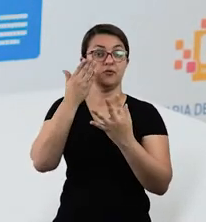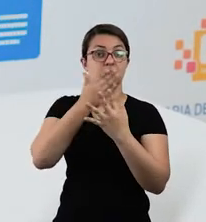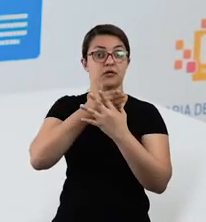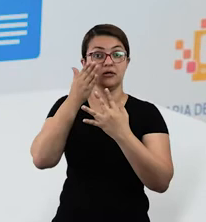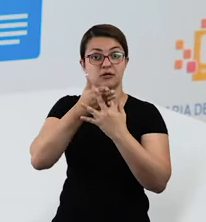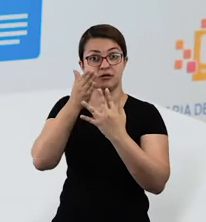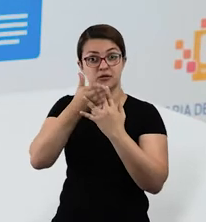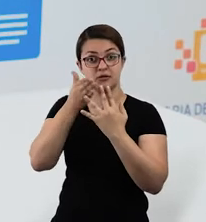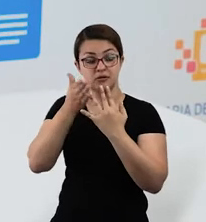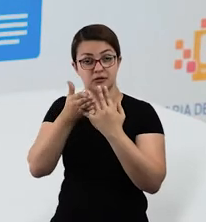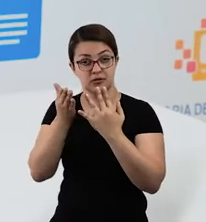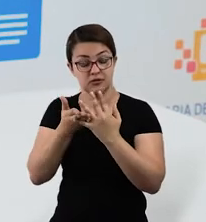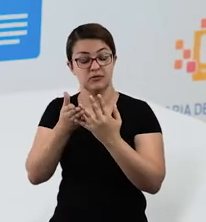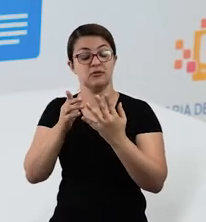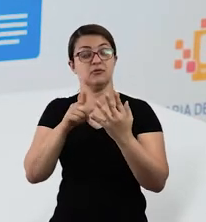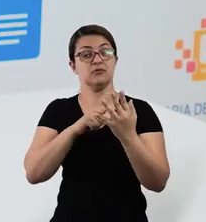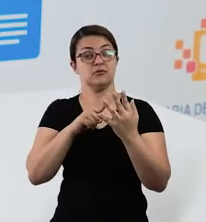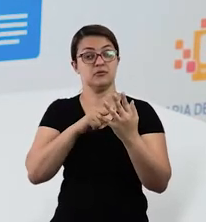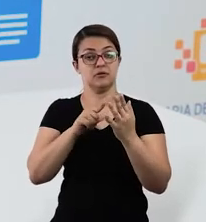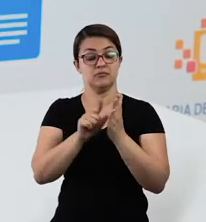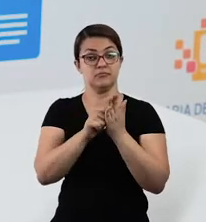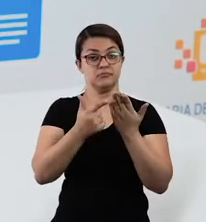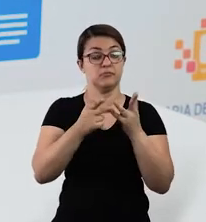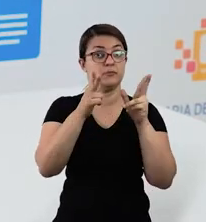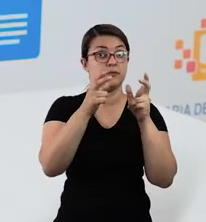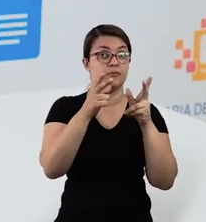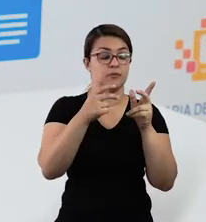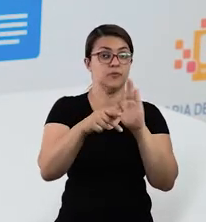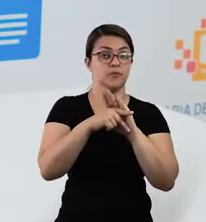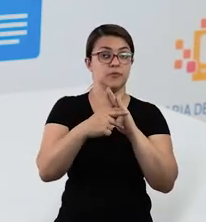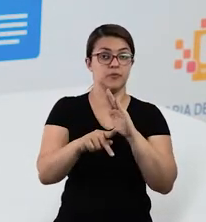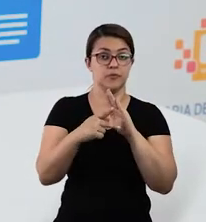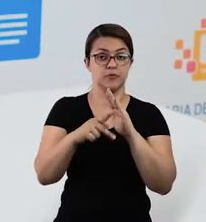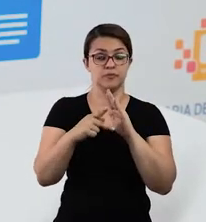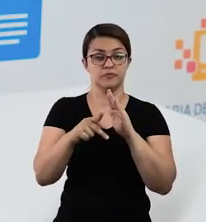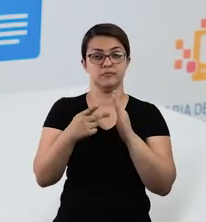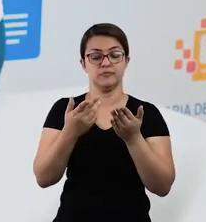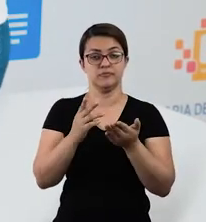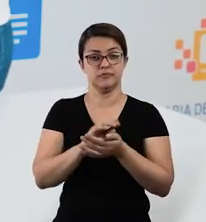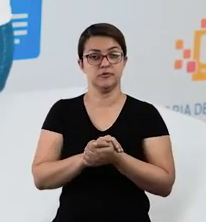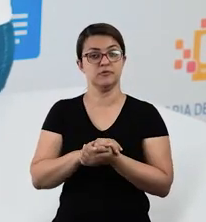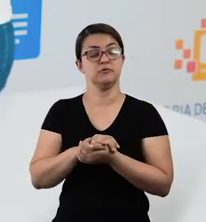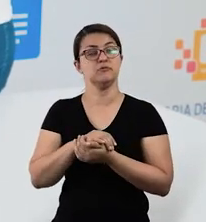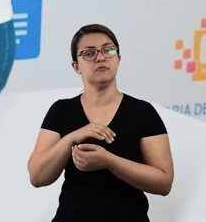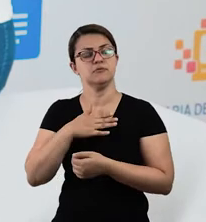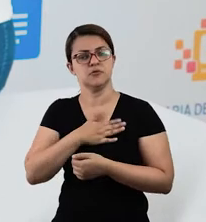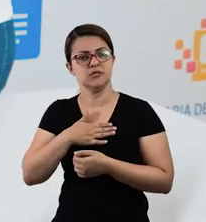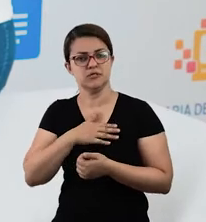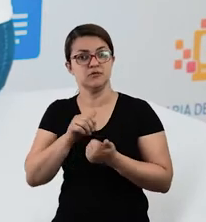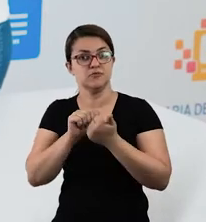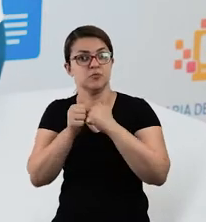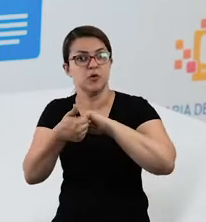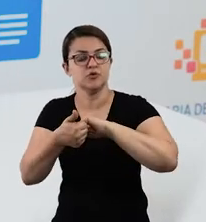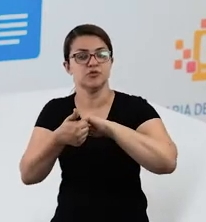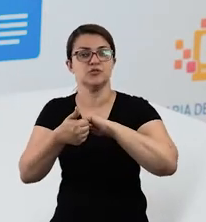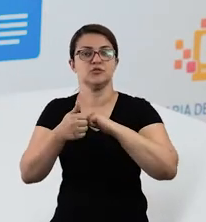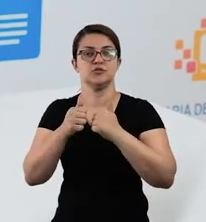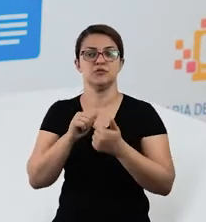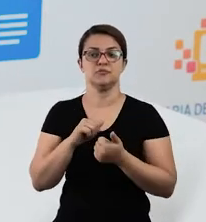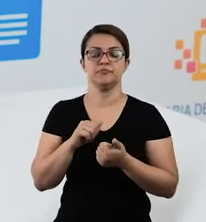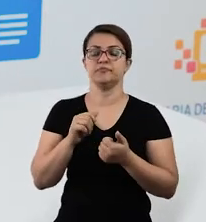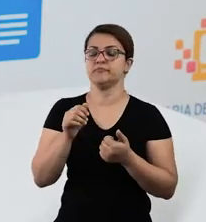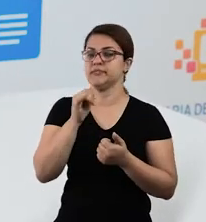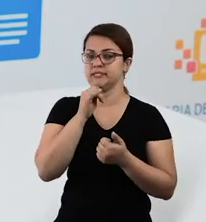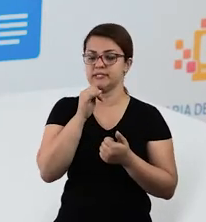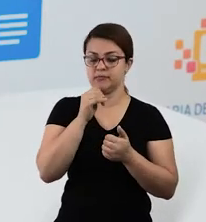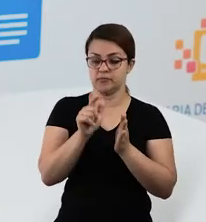do jornal, cada um falando sobre um tema. No seu caso, você gostaria de saber sobre esporte. Então você vai lá no